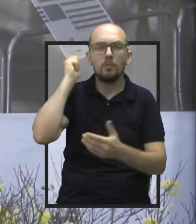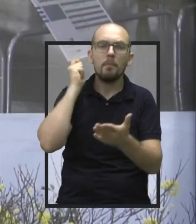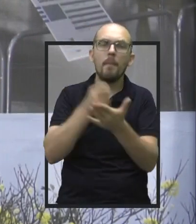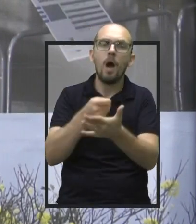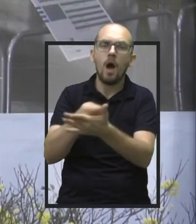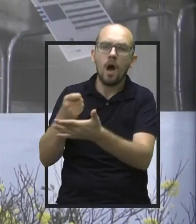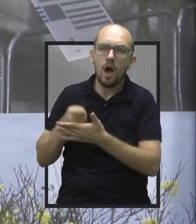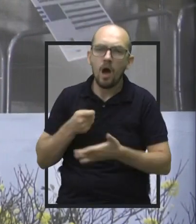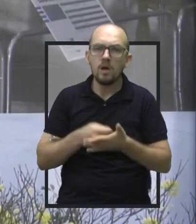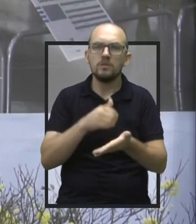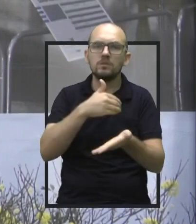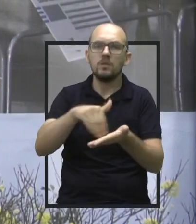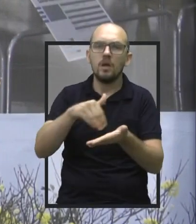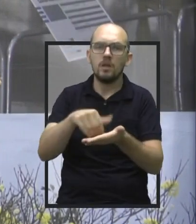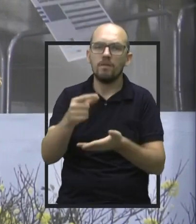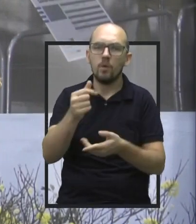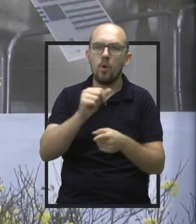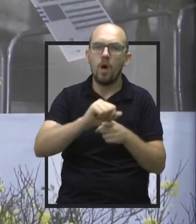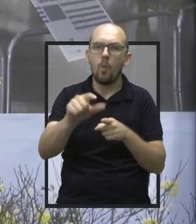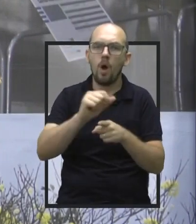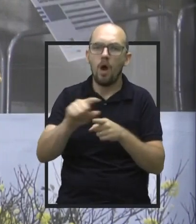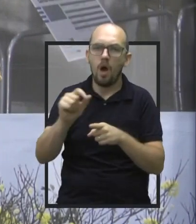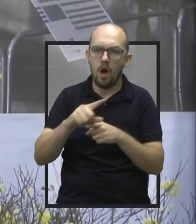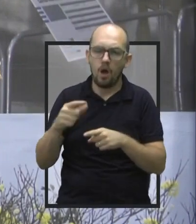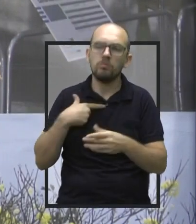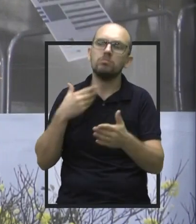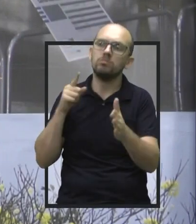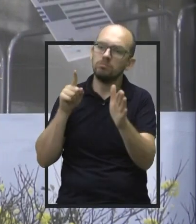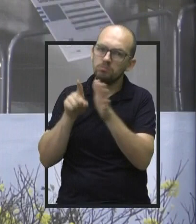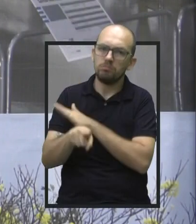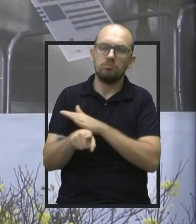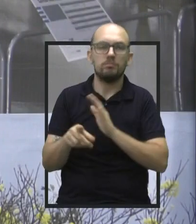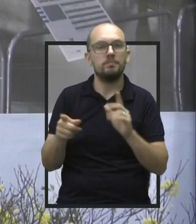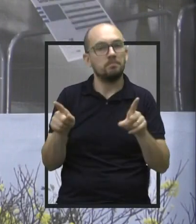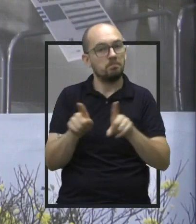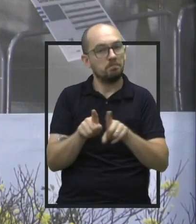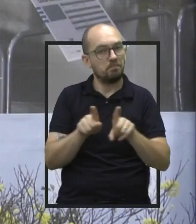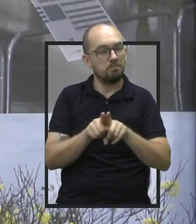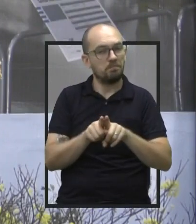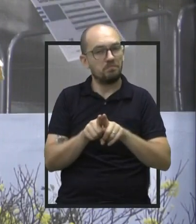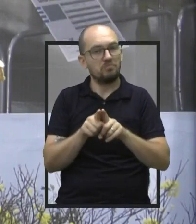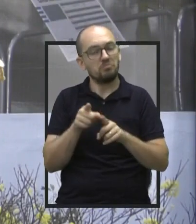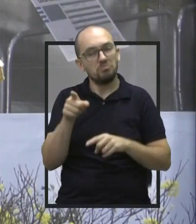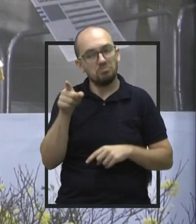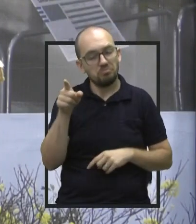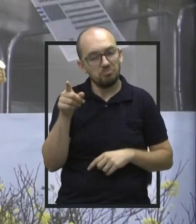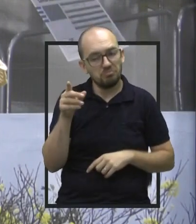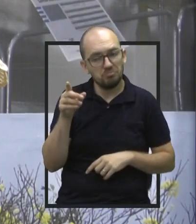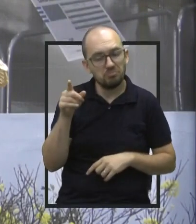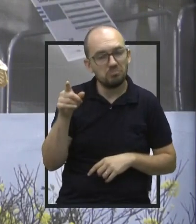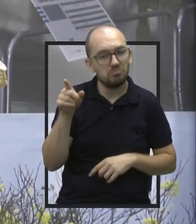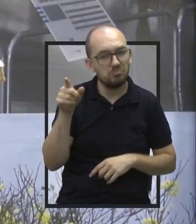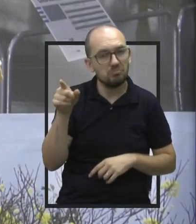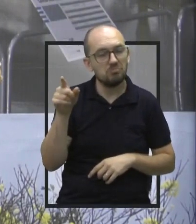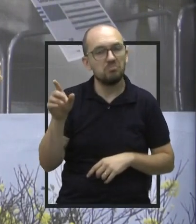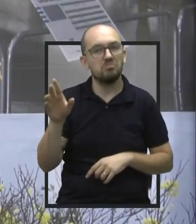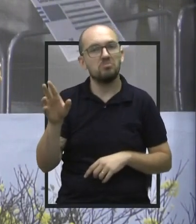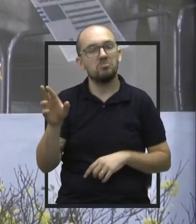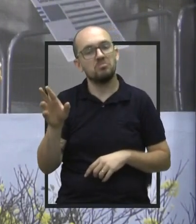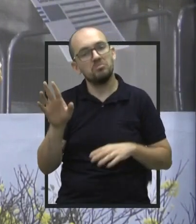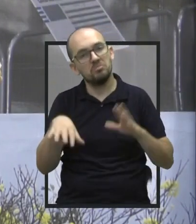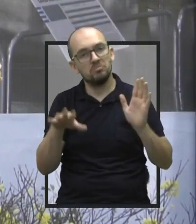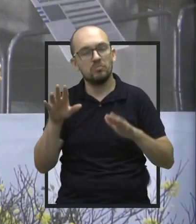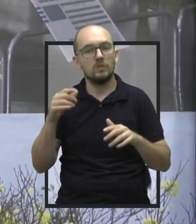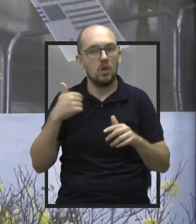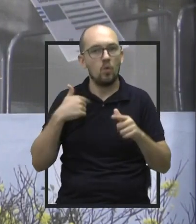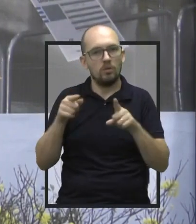secretarias que estão em prédios locados, e inclusive veio até a possibilidade, né, eu